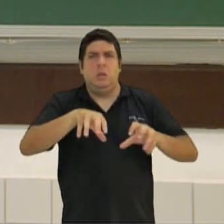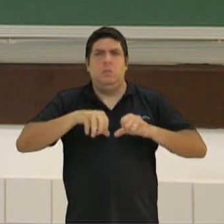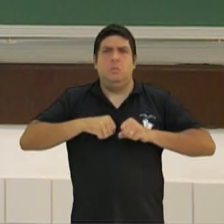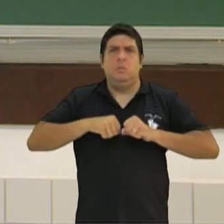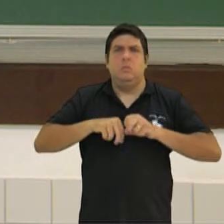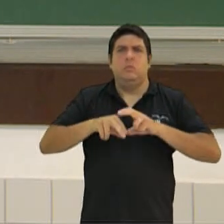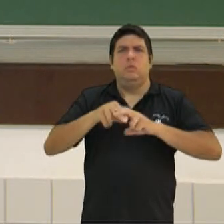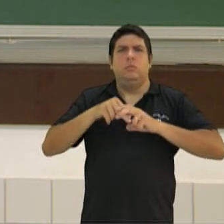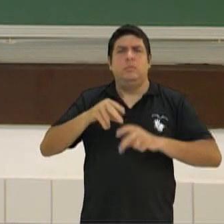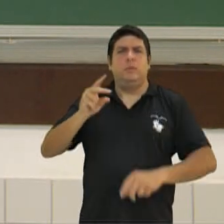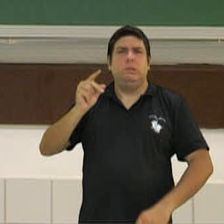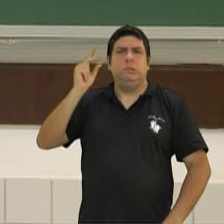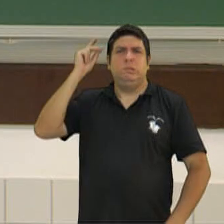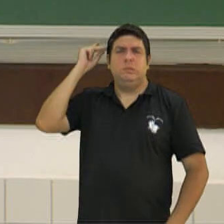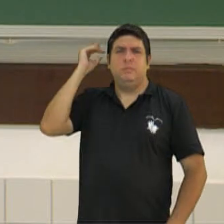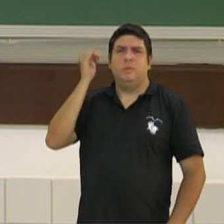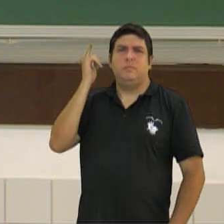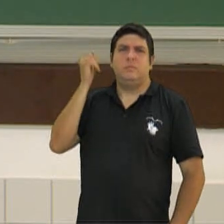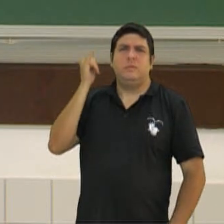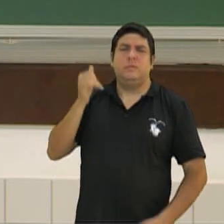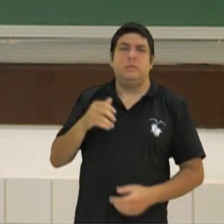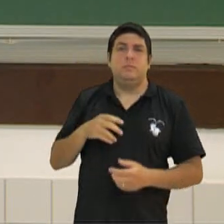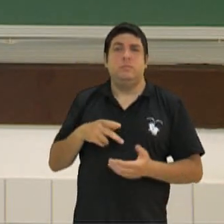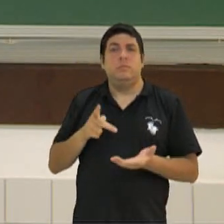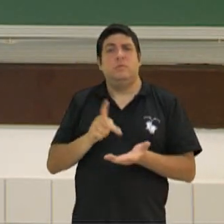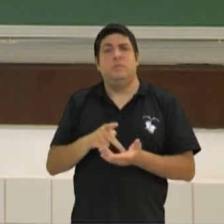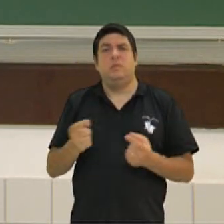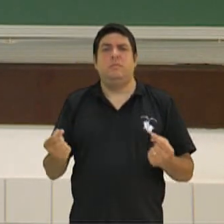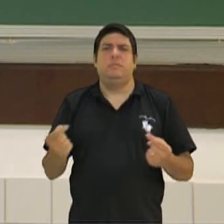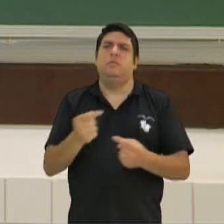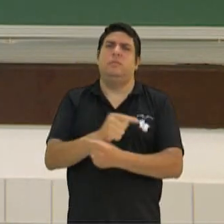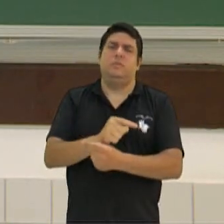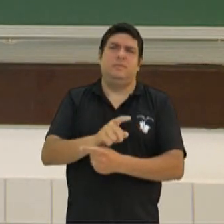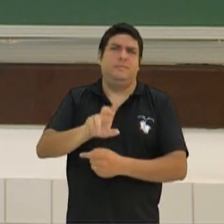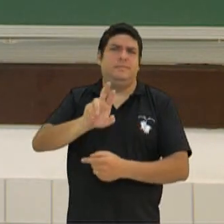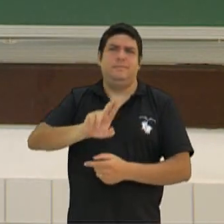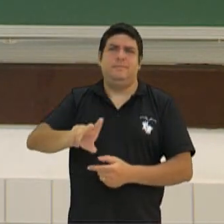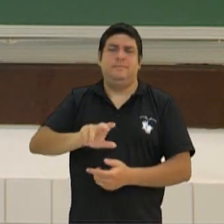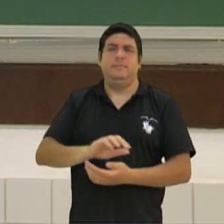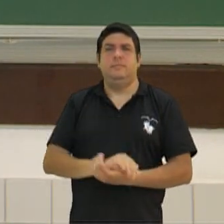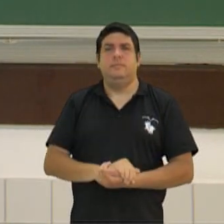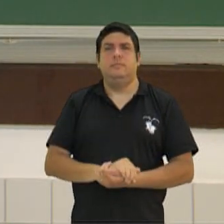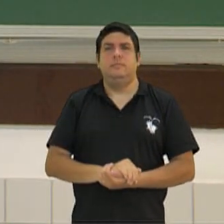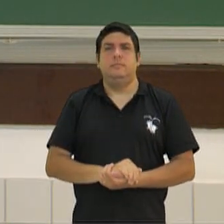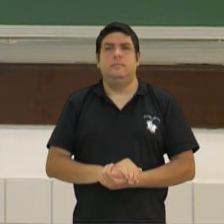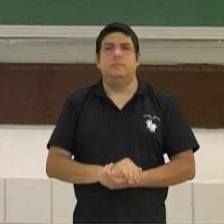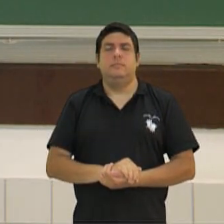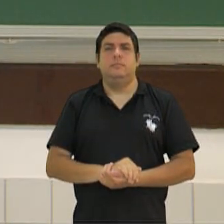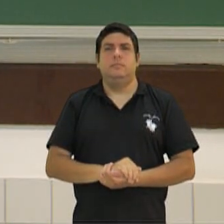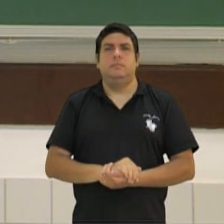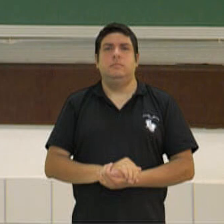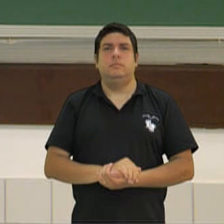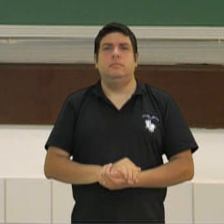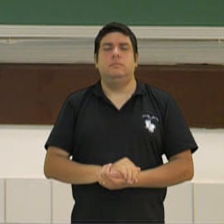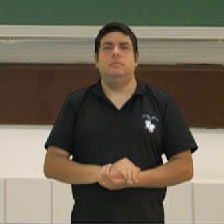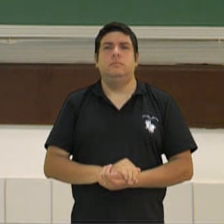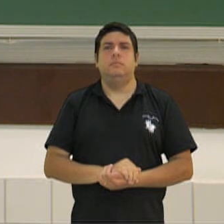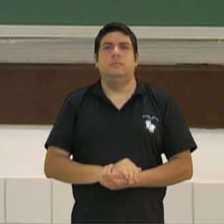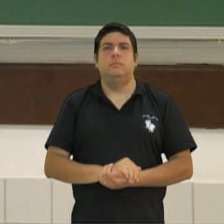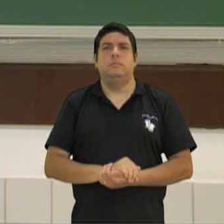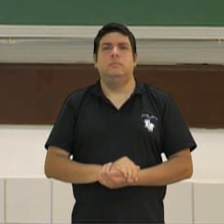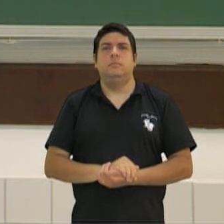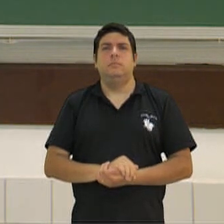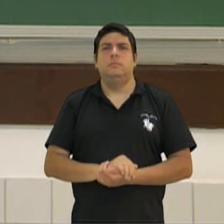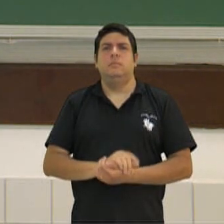por lendas antigas, né? Quando muito pelo contrário, né? Bom, what was believed about the witches? O que se